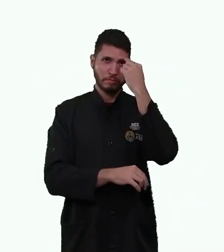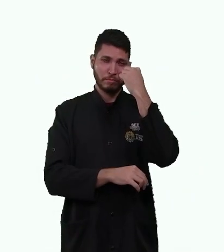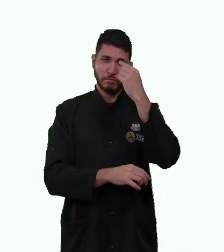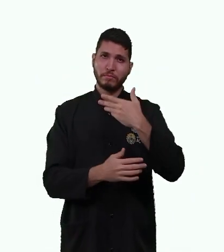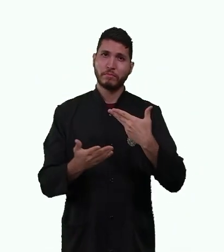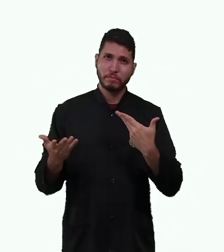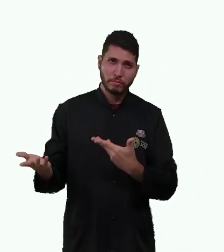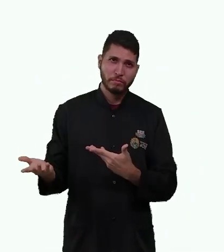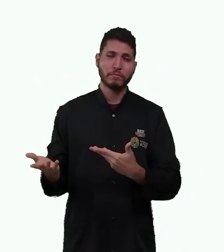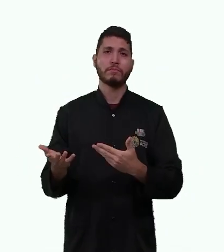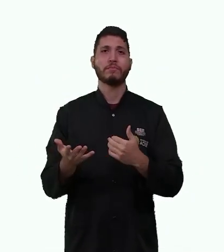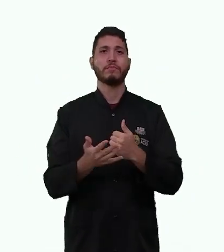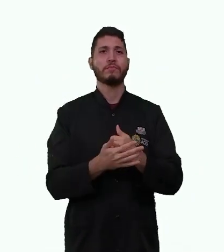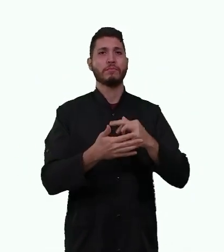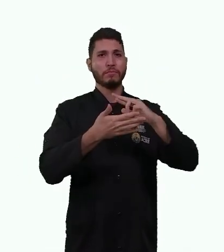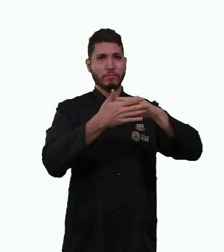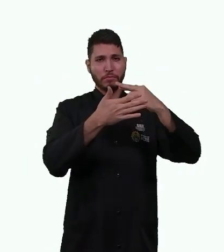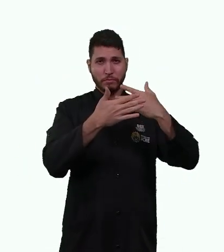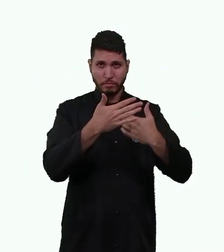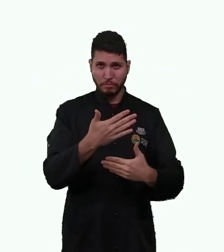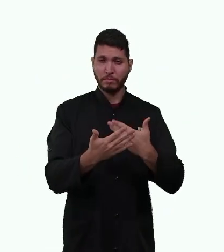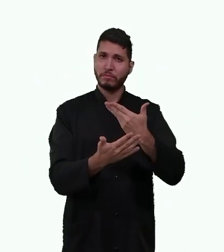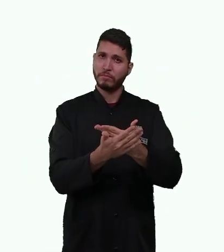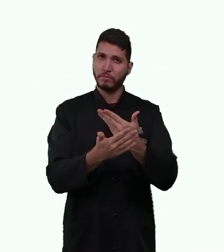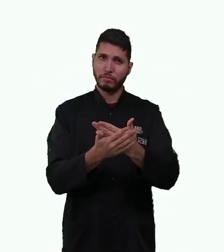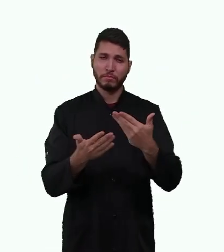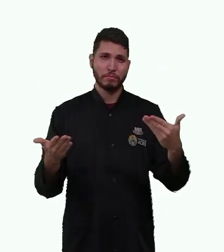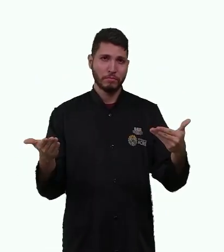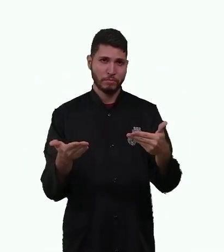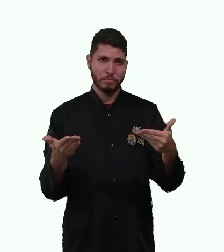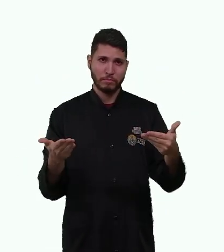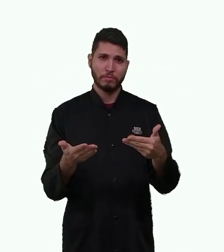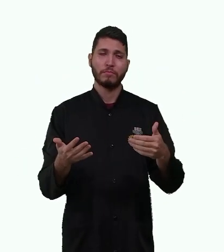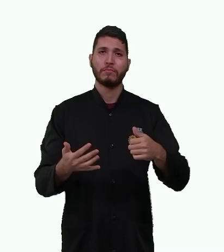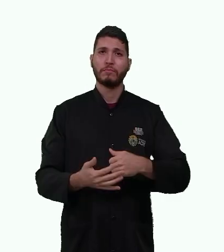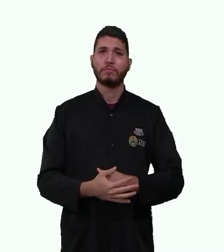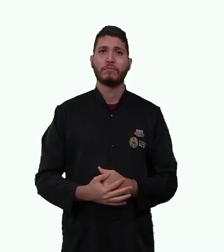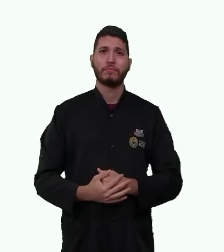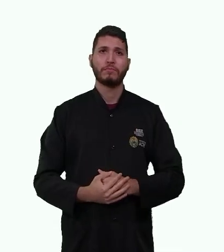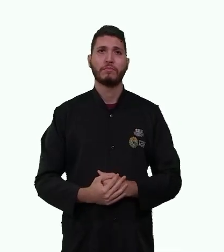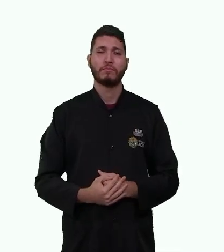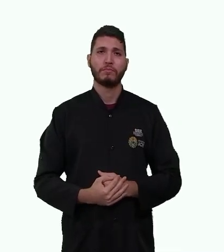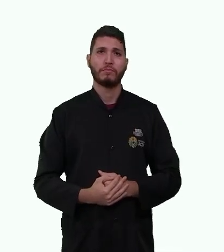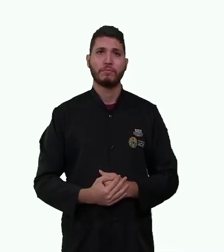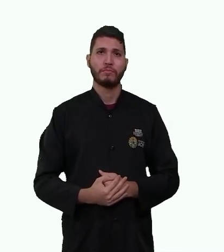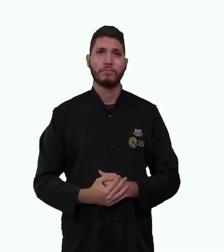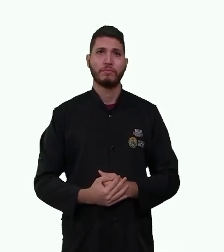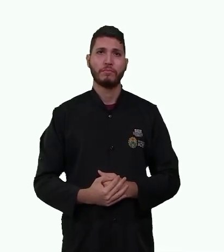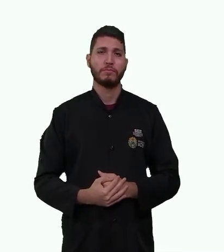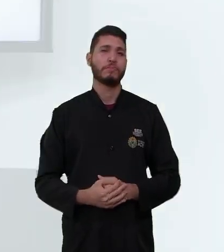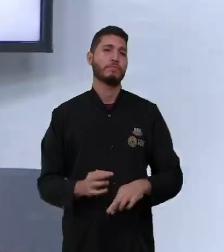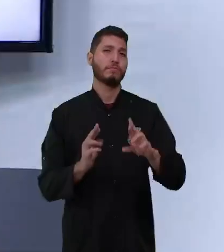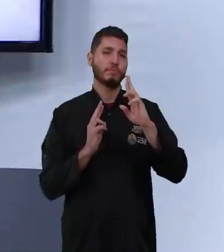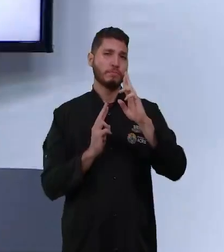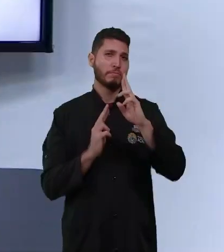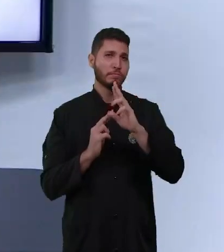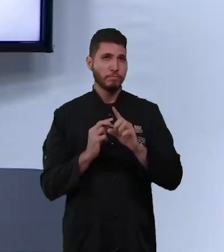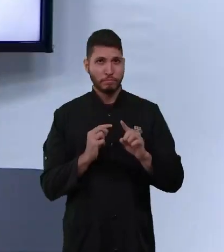E essas são as minhas referências bibliográficas. Espero que